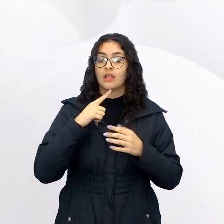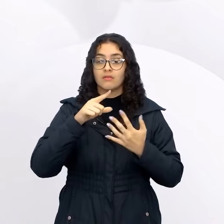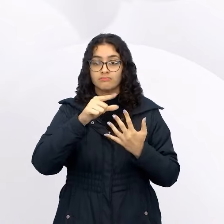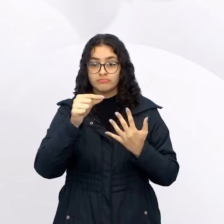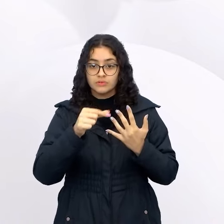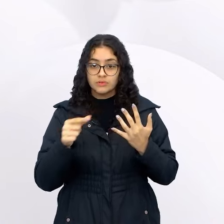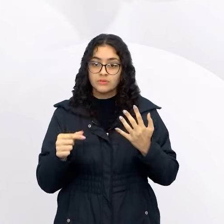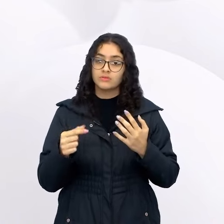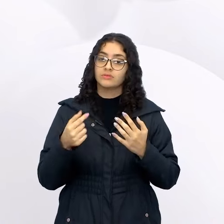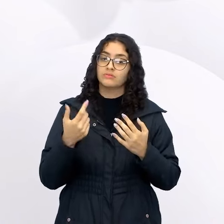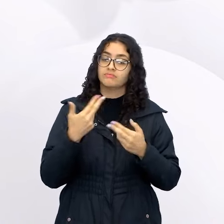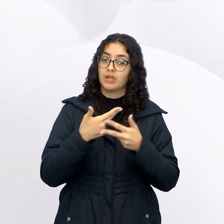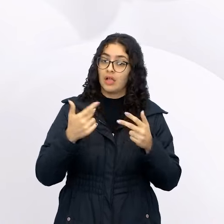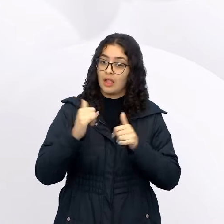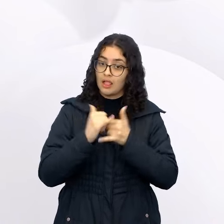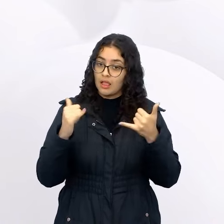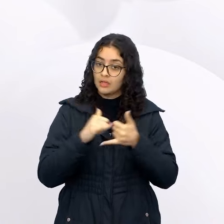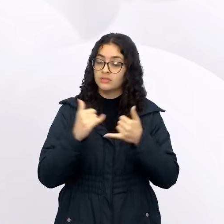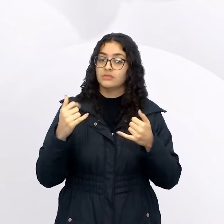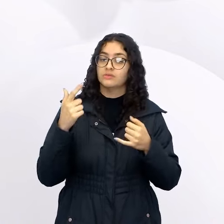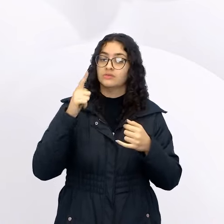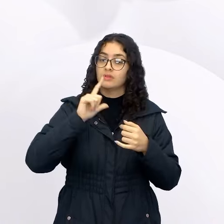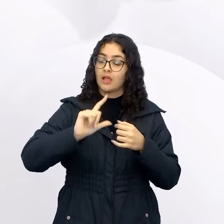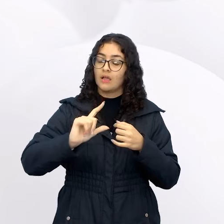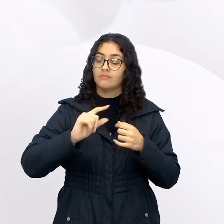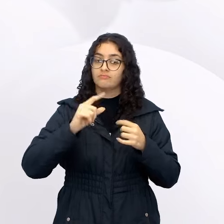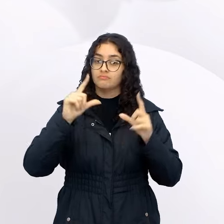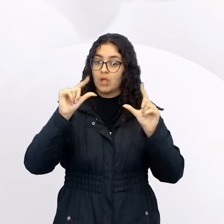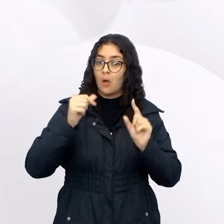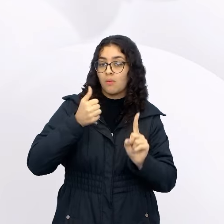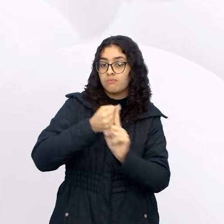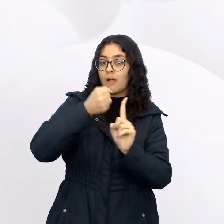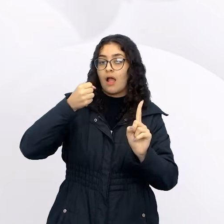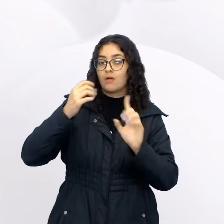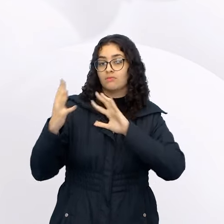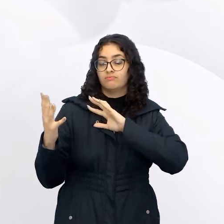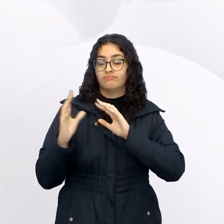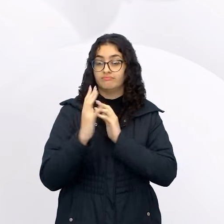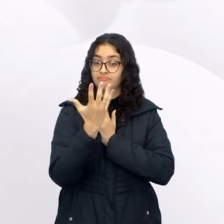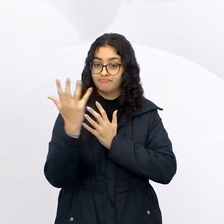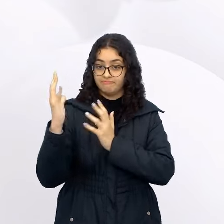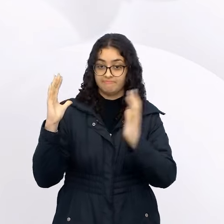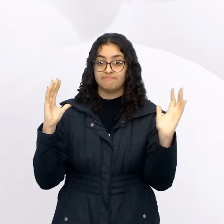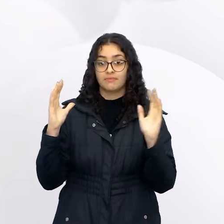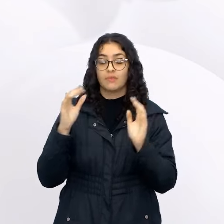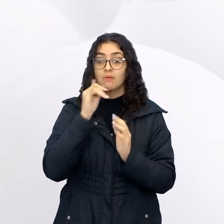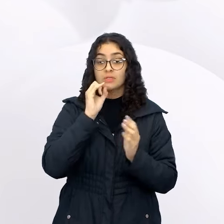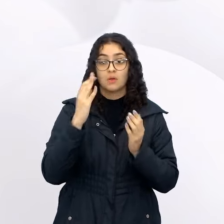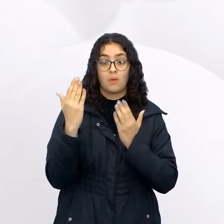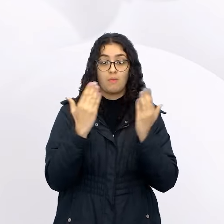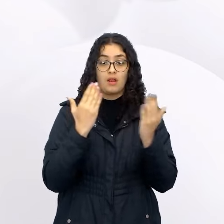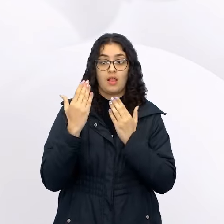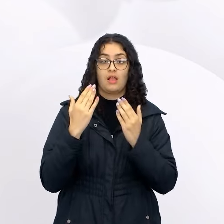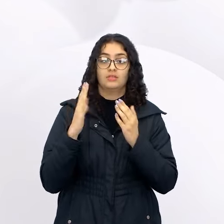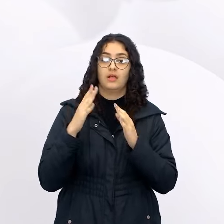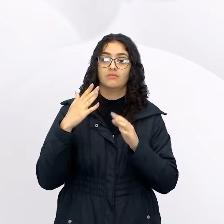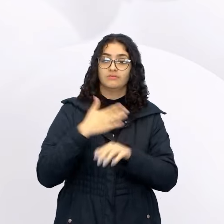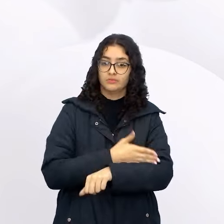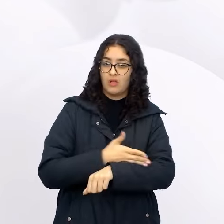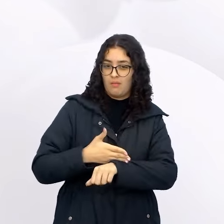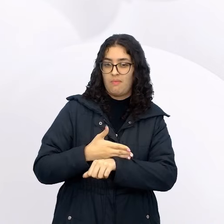pouco poluentes e renováveis, menores impactos negativos no meio ambiente, né, comparadas às fontes tradicionais,